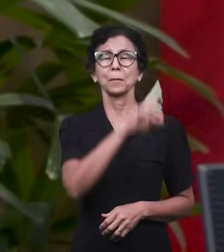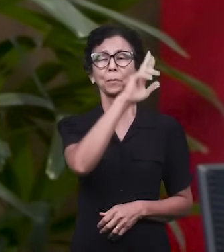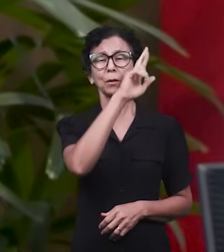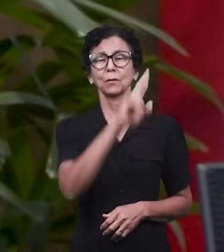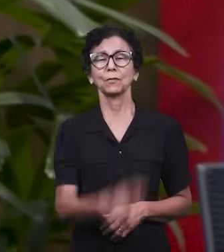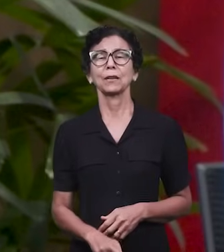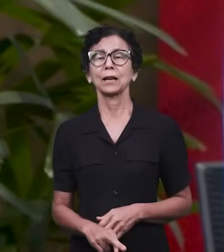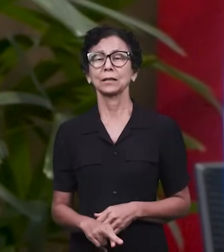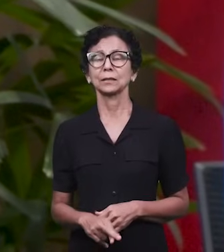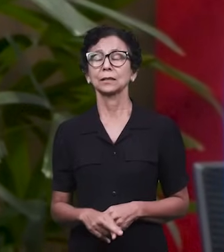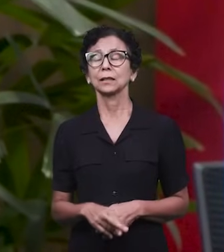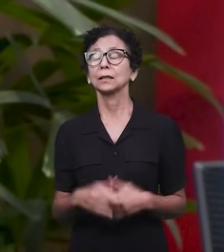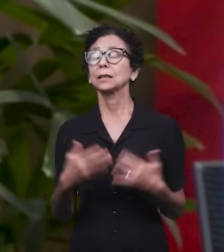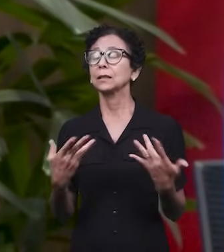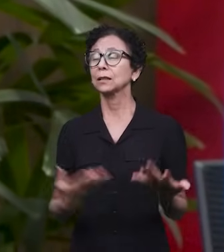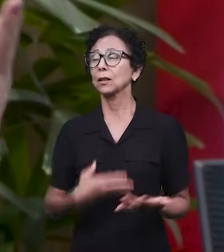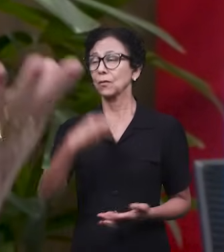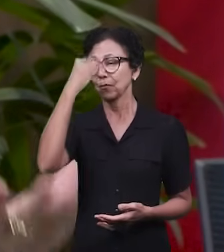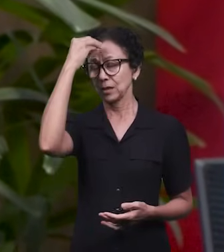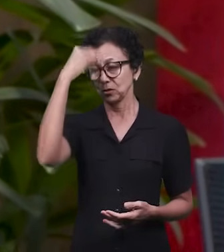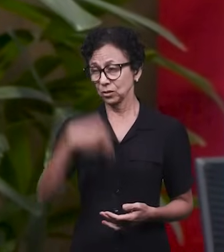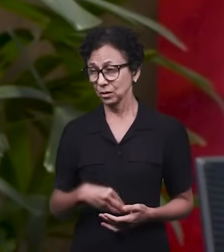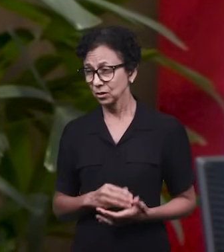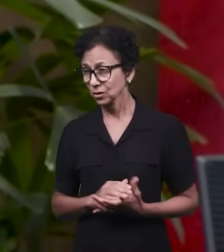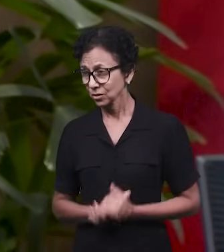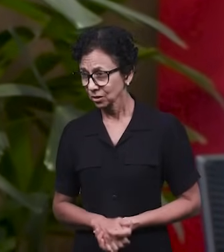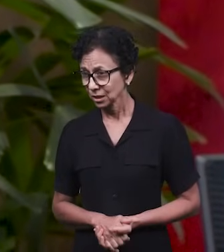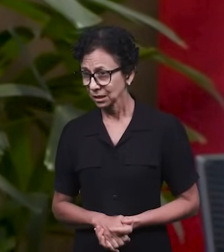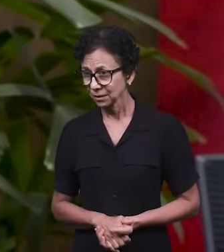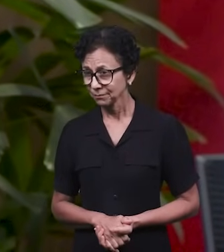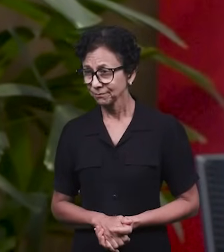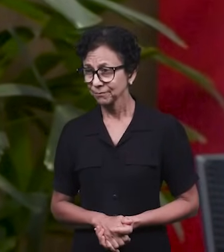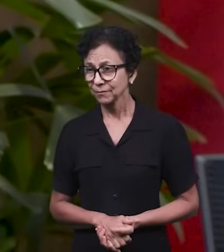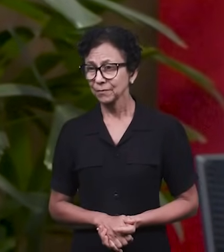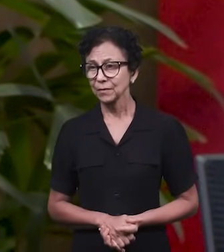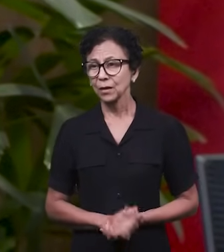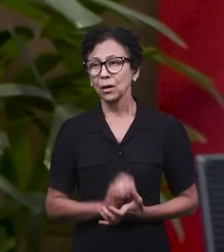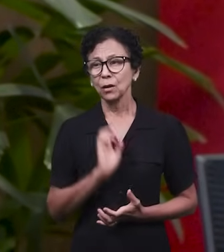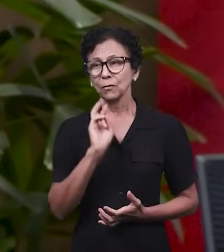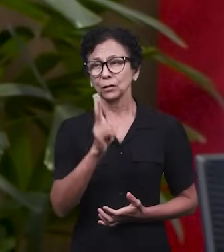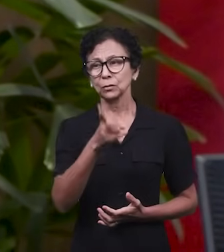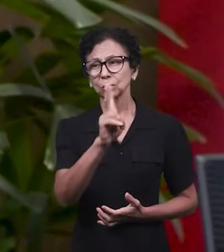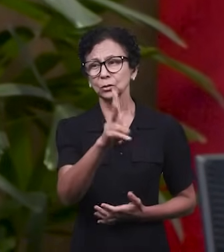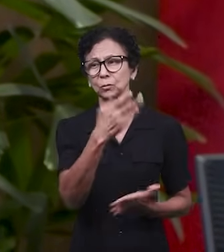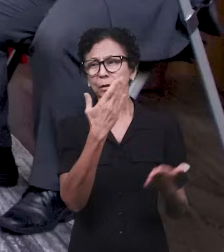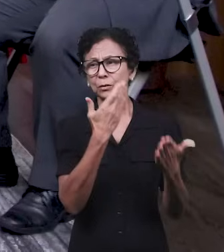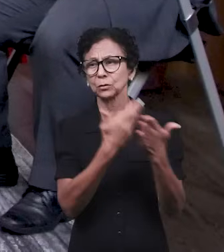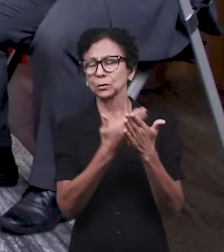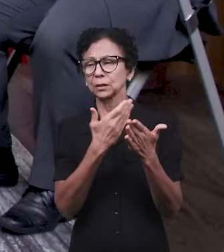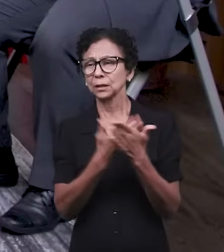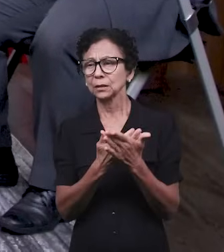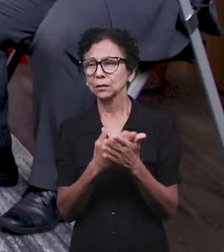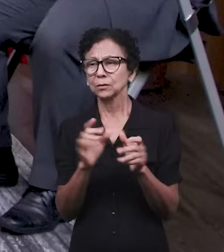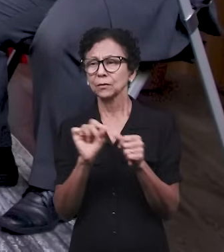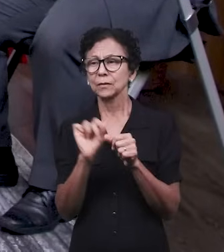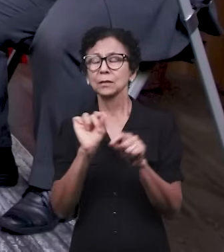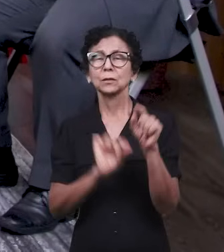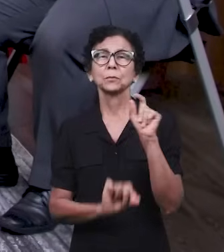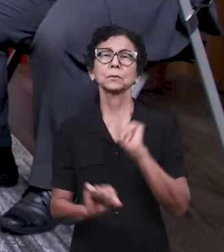deve permanecer estudando, o jovem deve permanecer estudando. Qual é a direção?